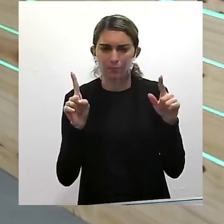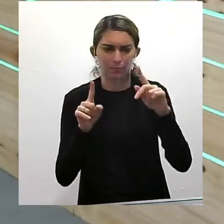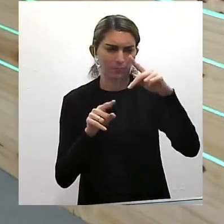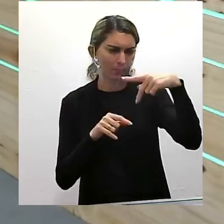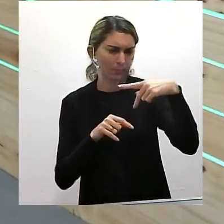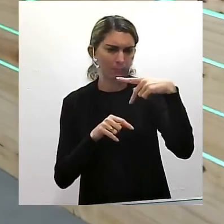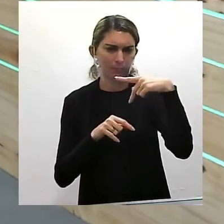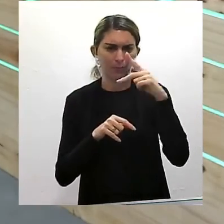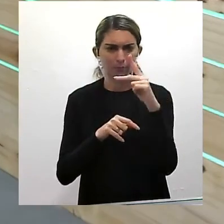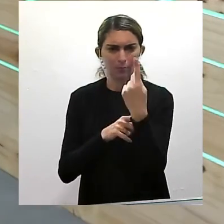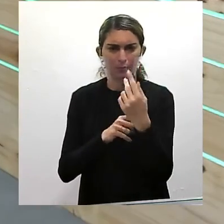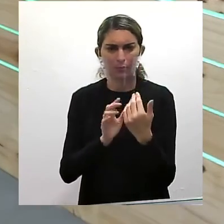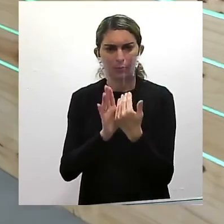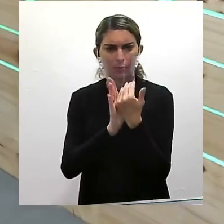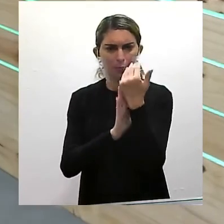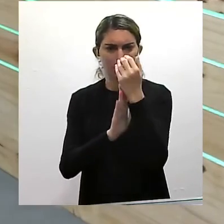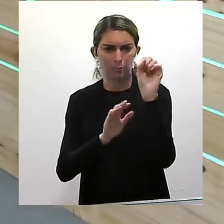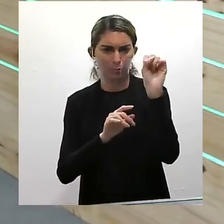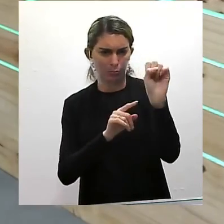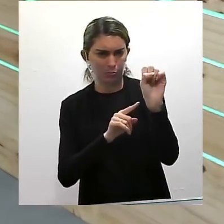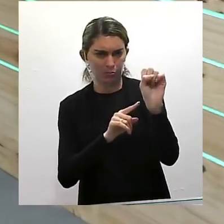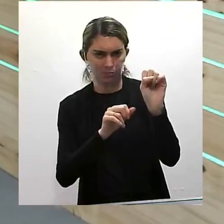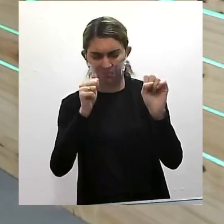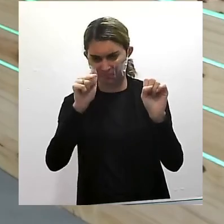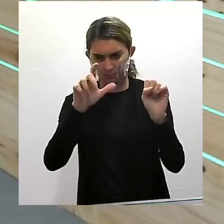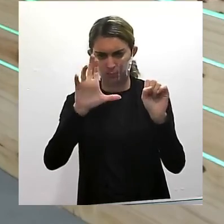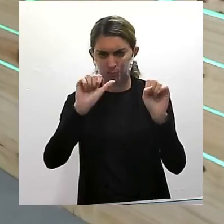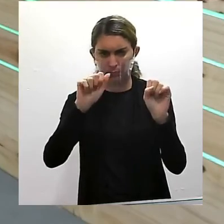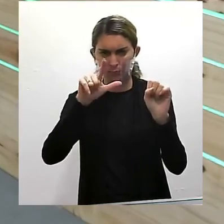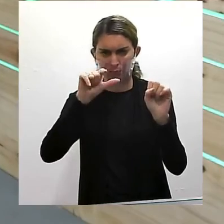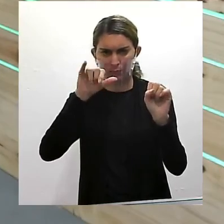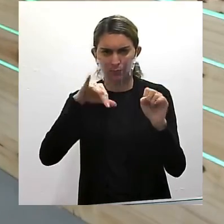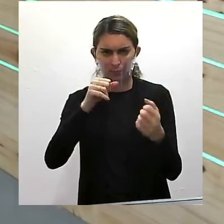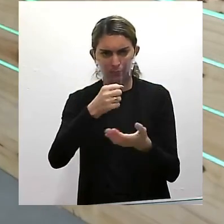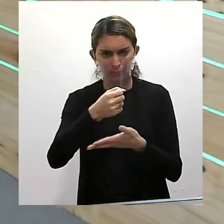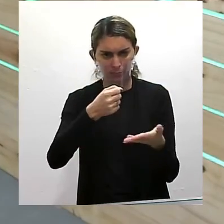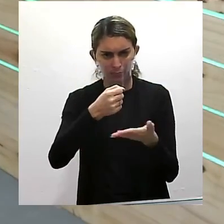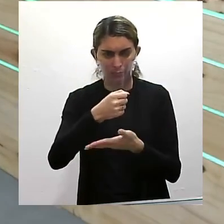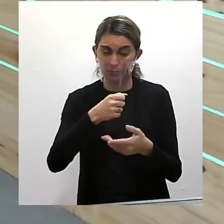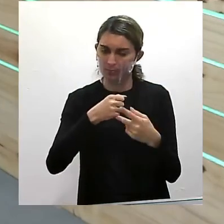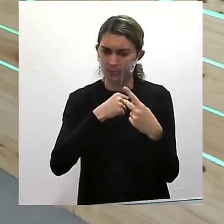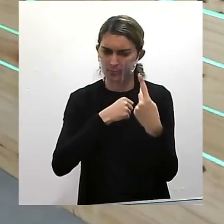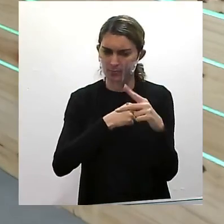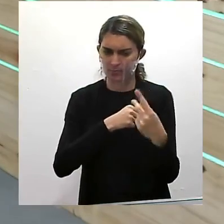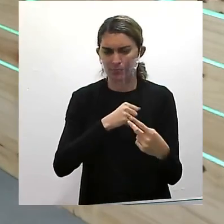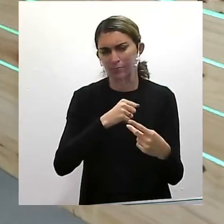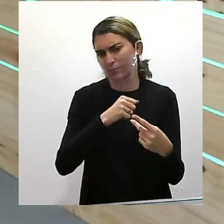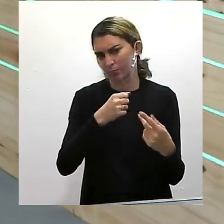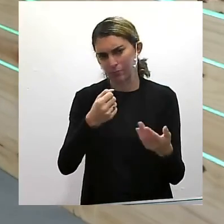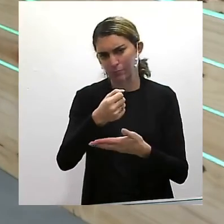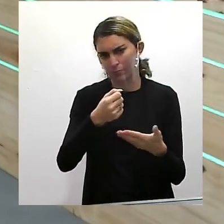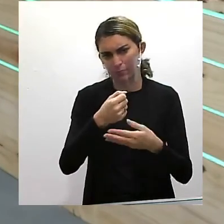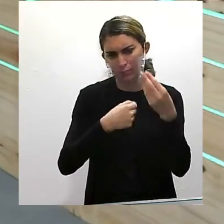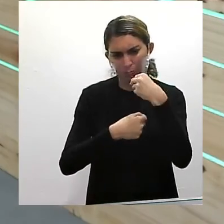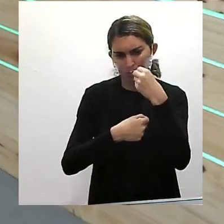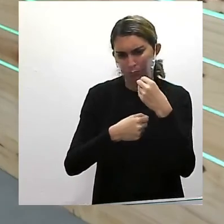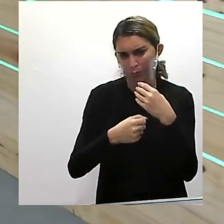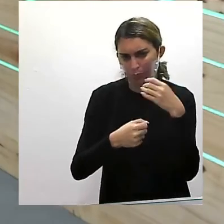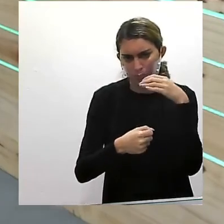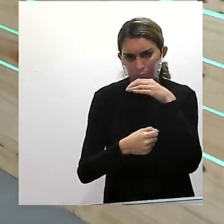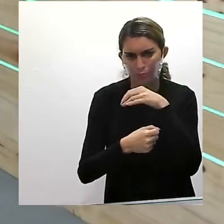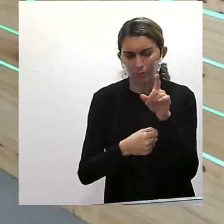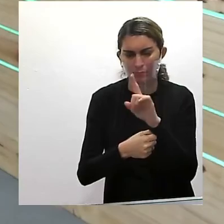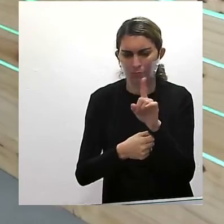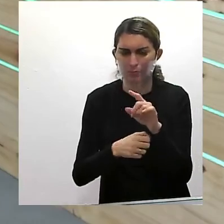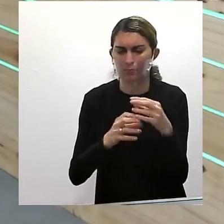pH da solução para 8, ou seja, ela é alcalina, é uma base, certo? E provavelmente uma base fraca, já que ela não esquentou, né?